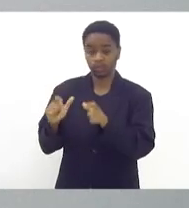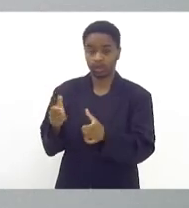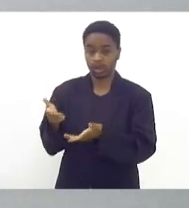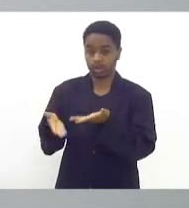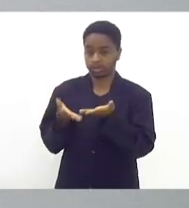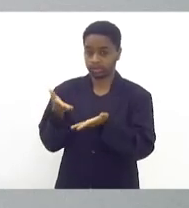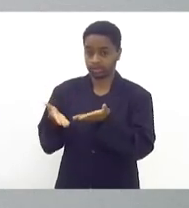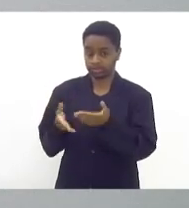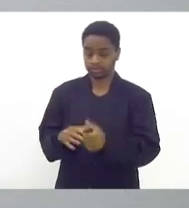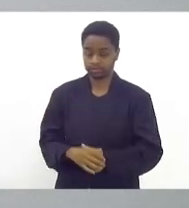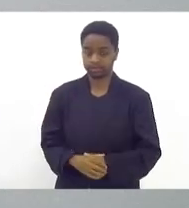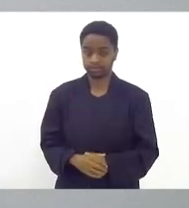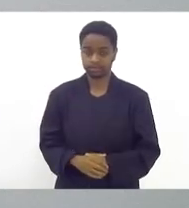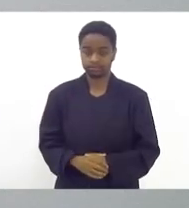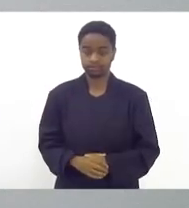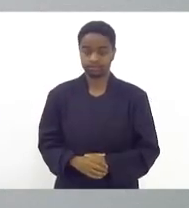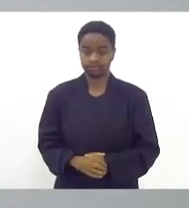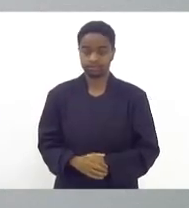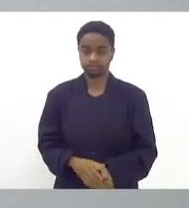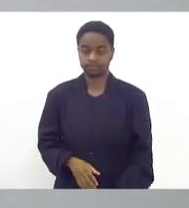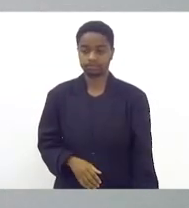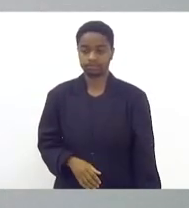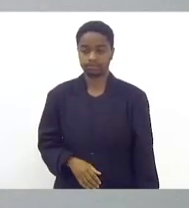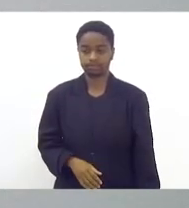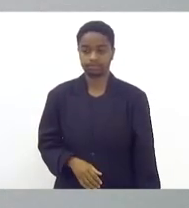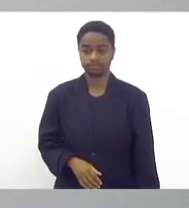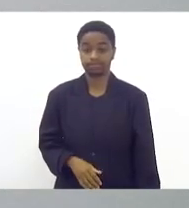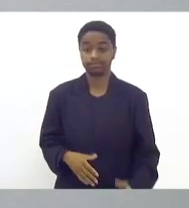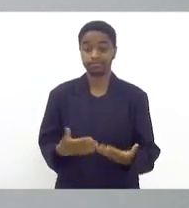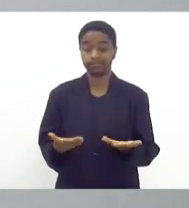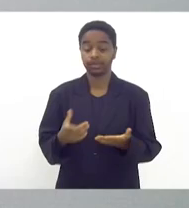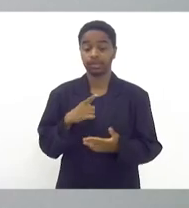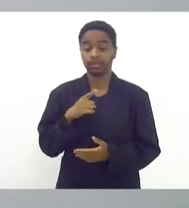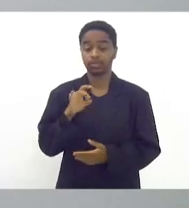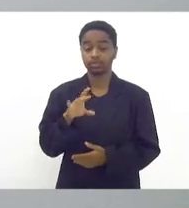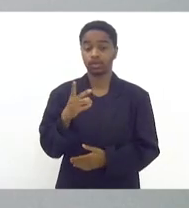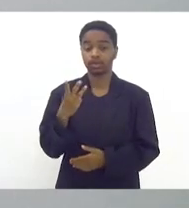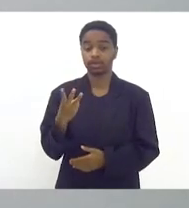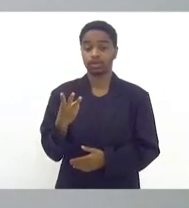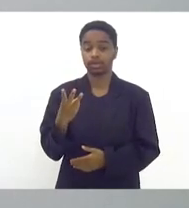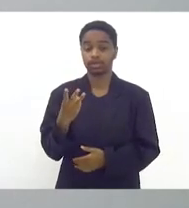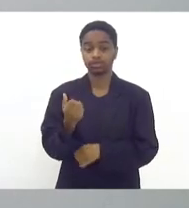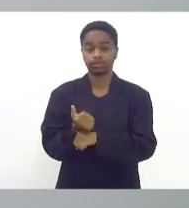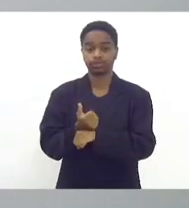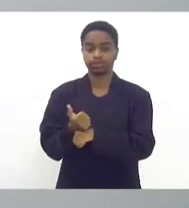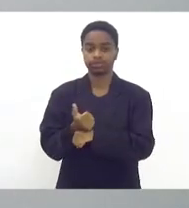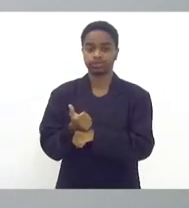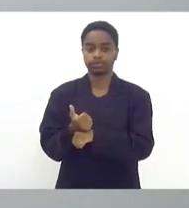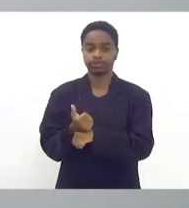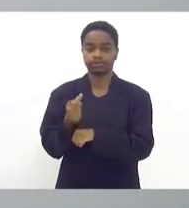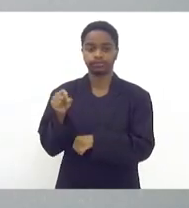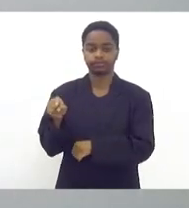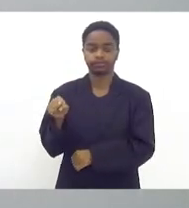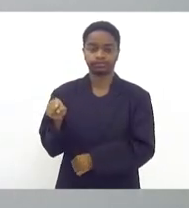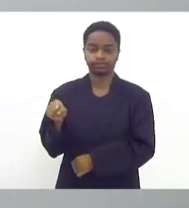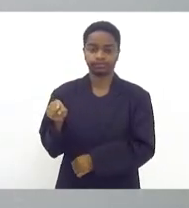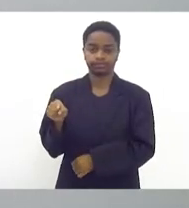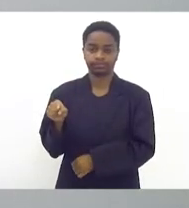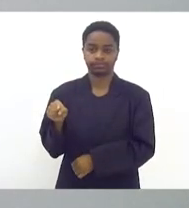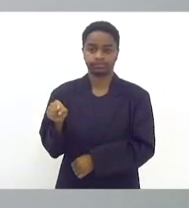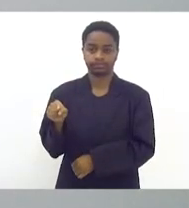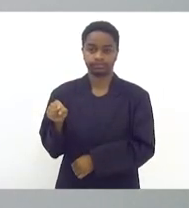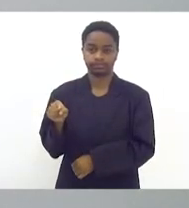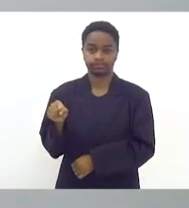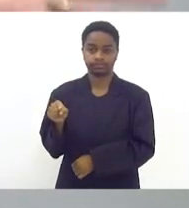convênio né E aí só tem três três profissionais tá